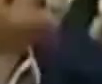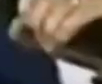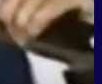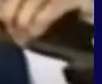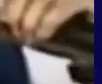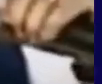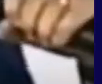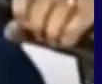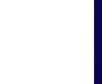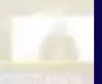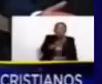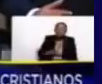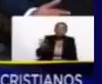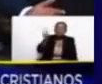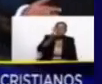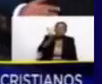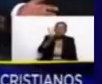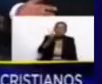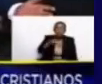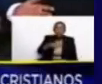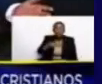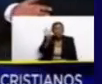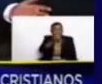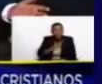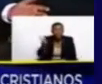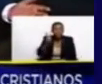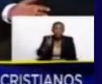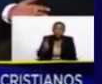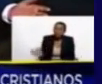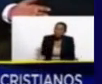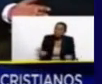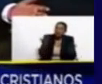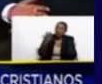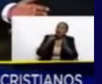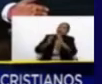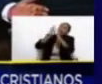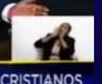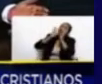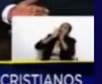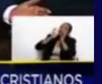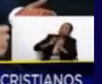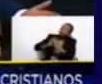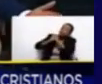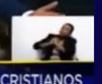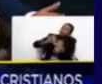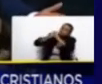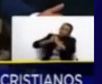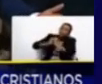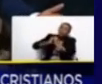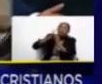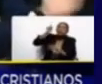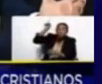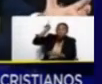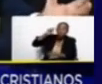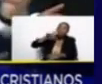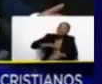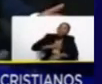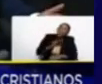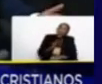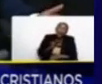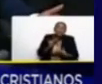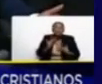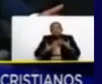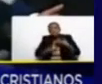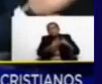assim eu sei que parte da esquerda até tem simpatia pelo maduro eu não tenho essa simpatia quando usa religião e militar pra